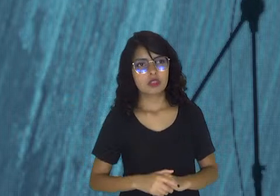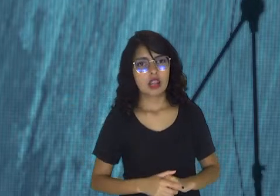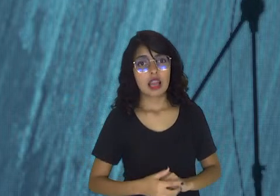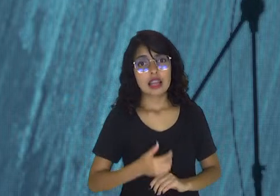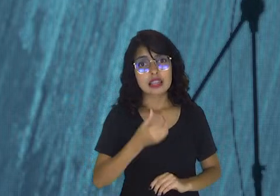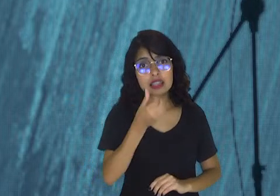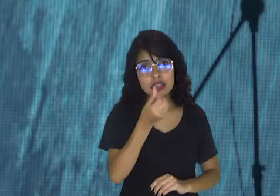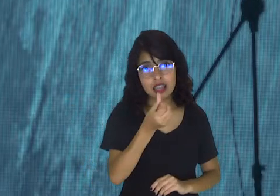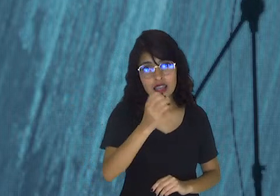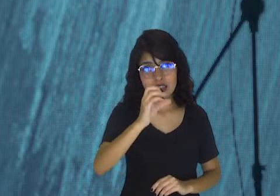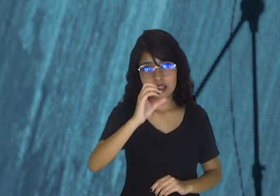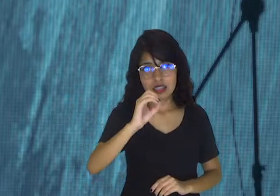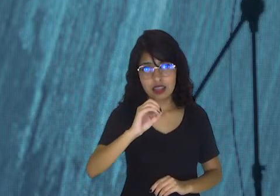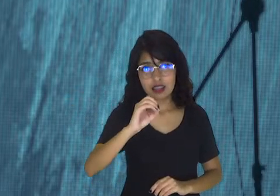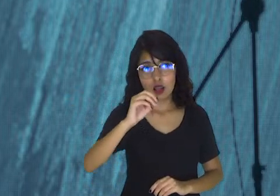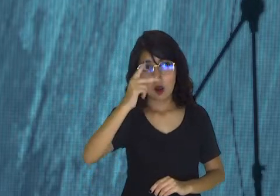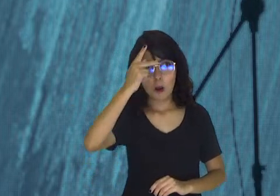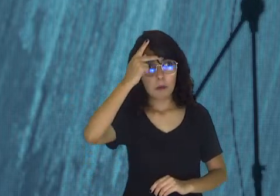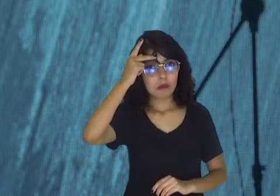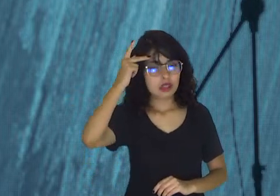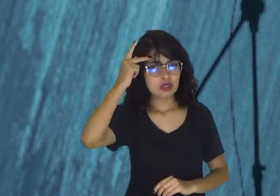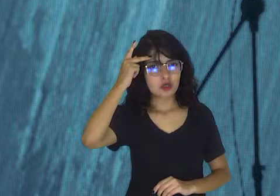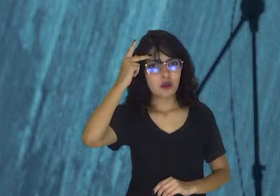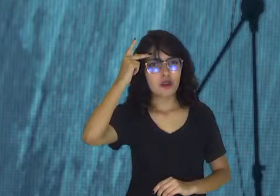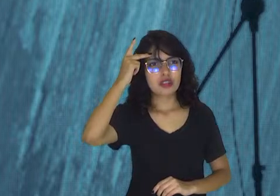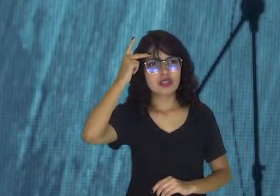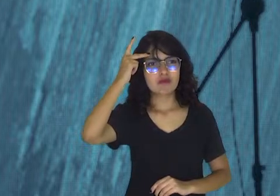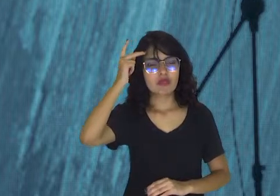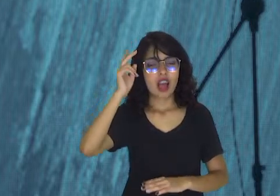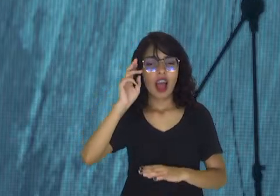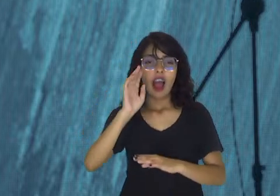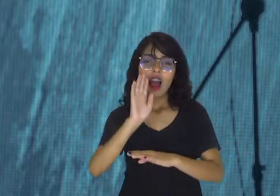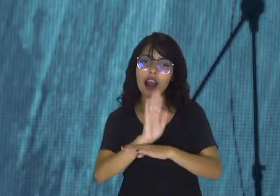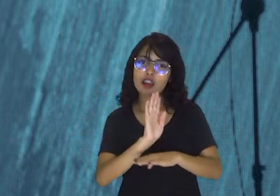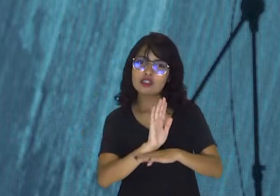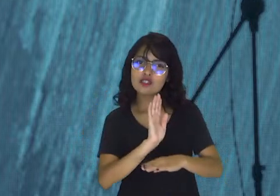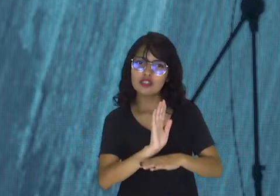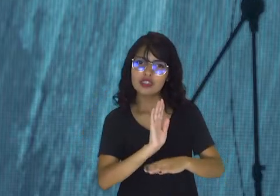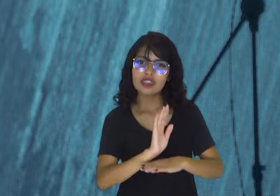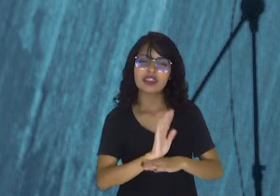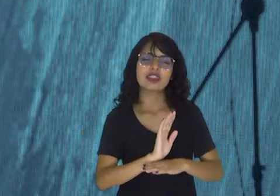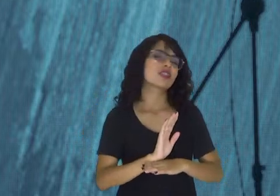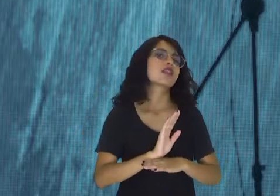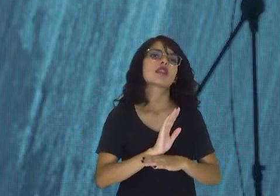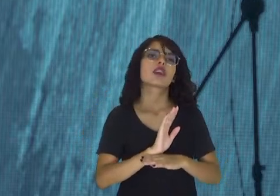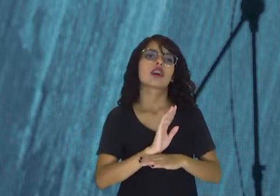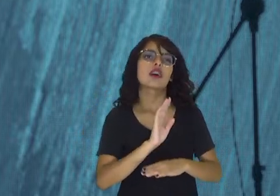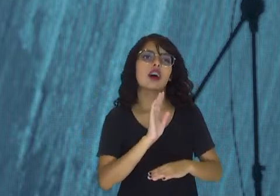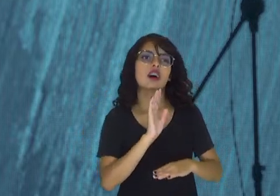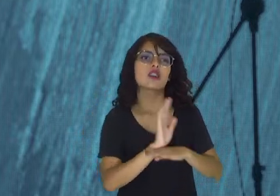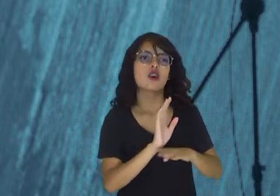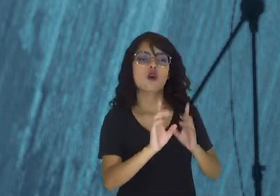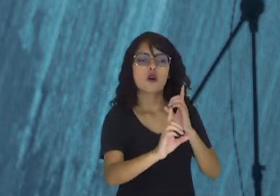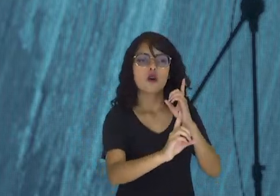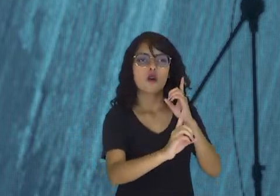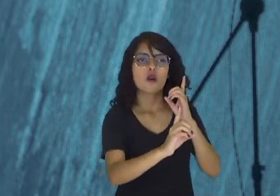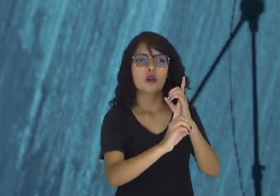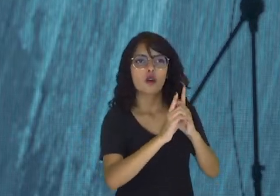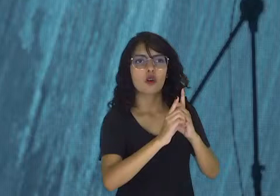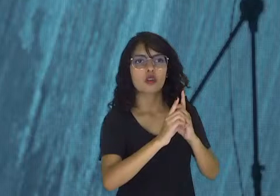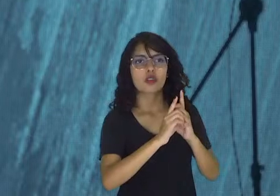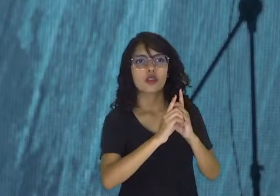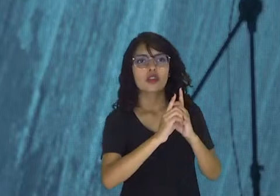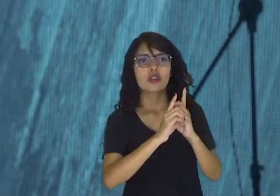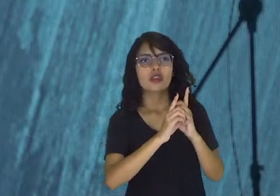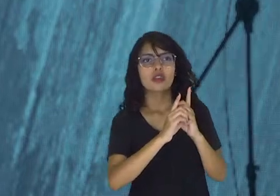facilitando o encontro das crianças que está acontecendo simultaneamente. Fora isso, temos